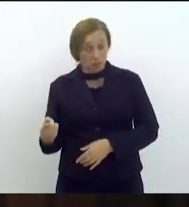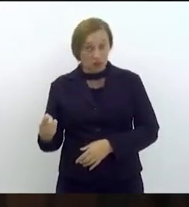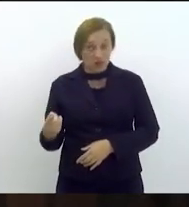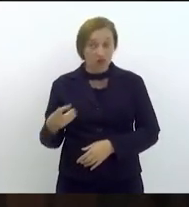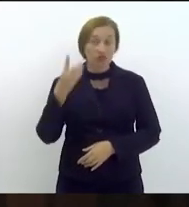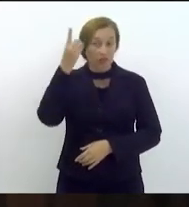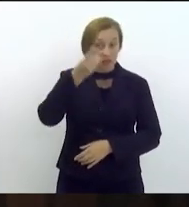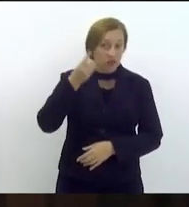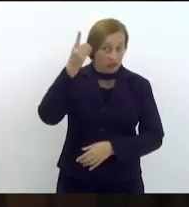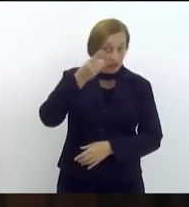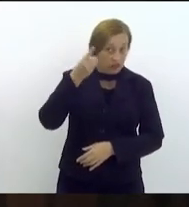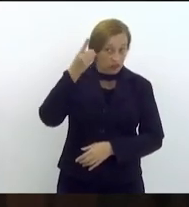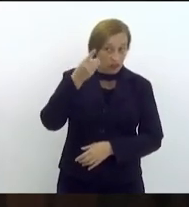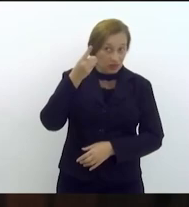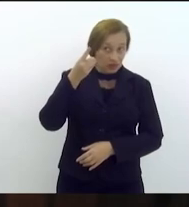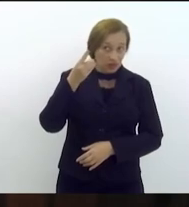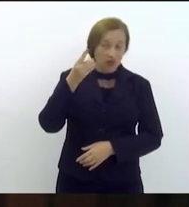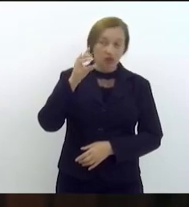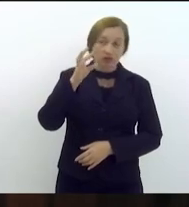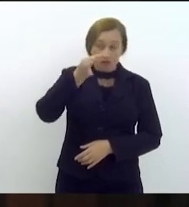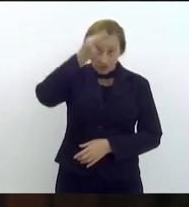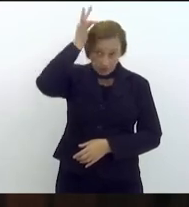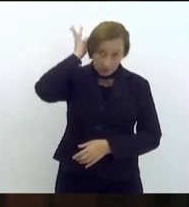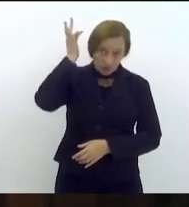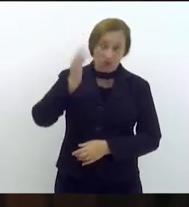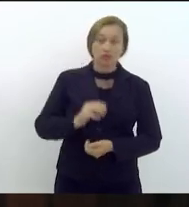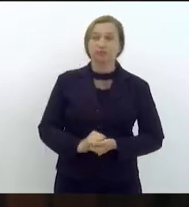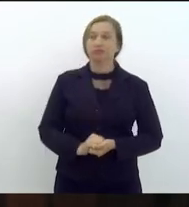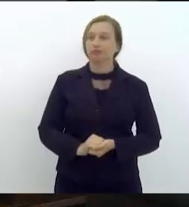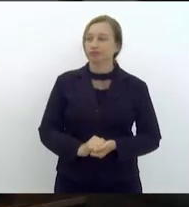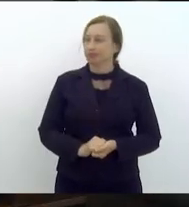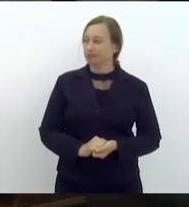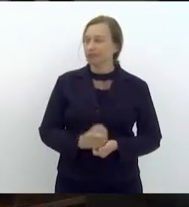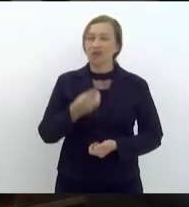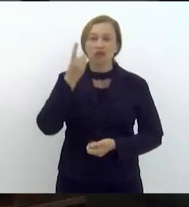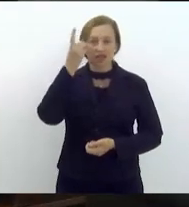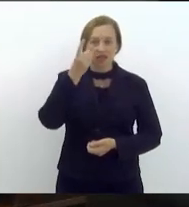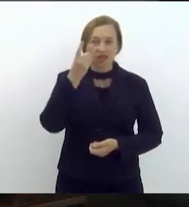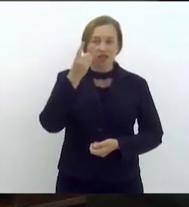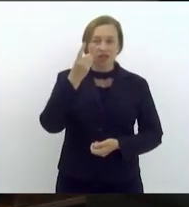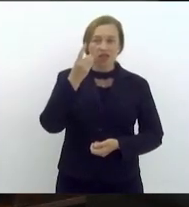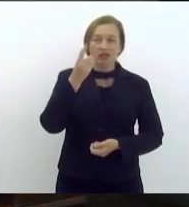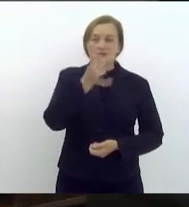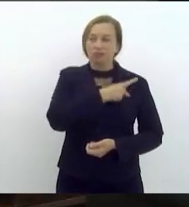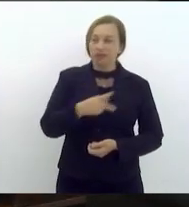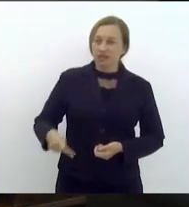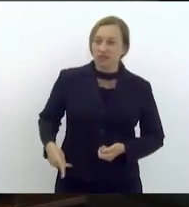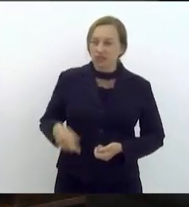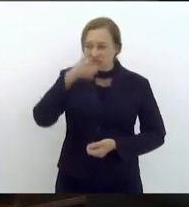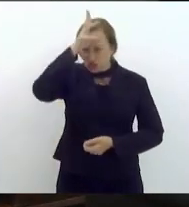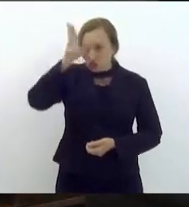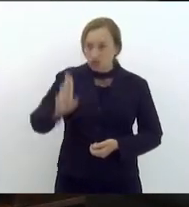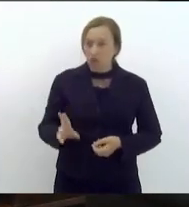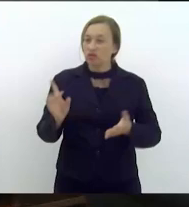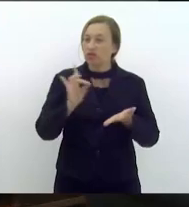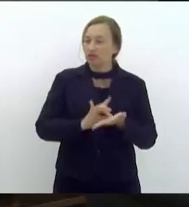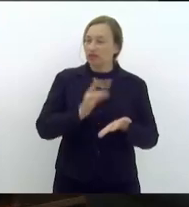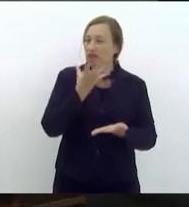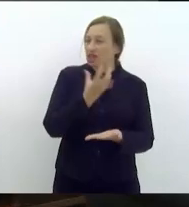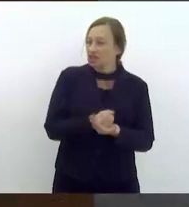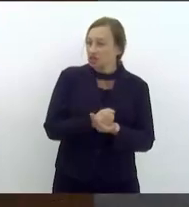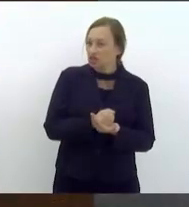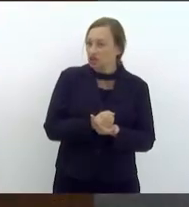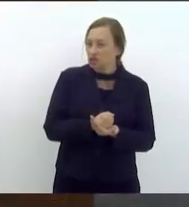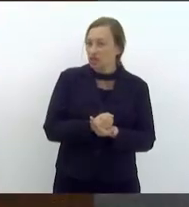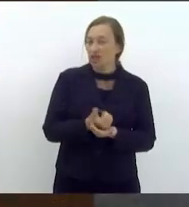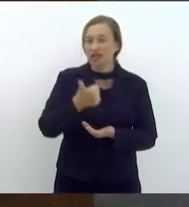o deputado é Fred Pacheco Presidente tia Ju na eu tô aqui para fazer o registro